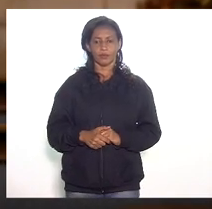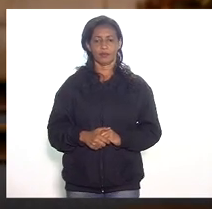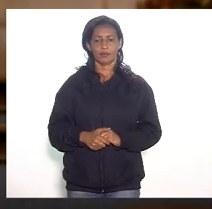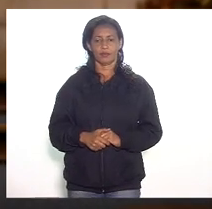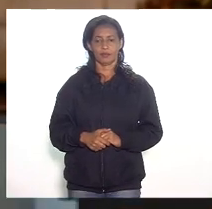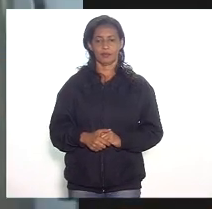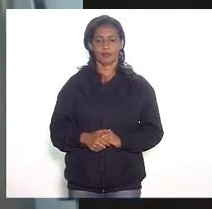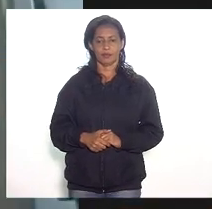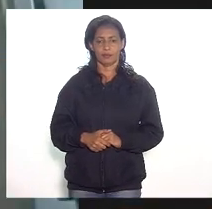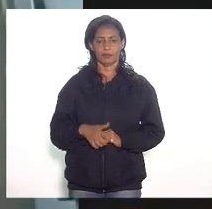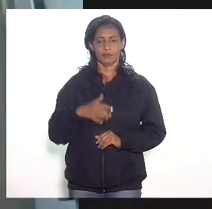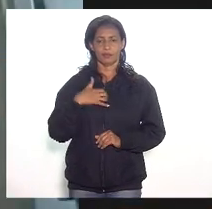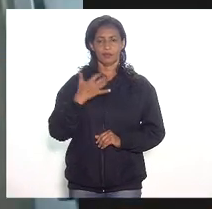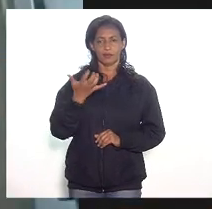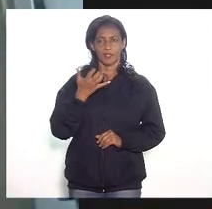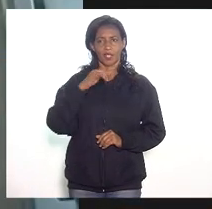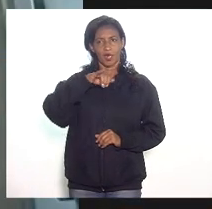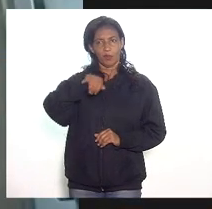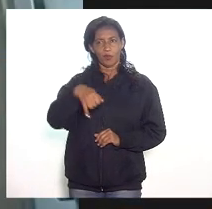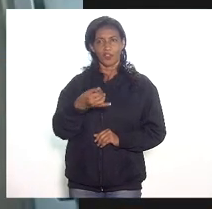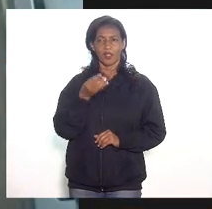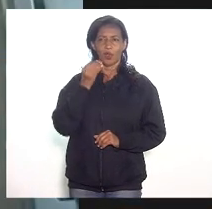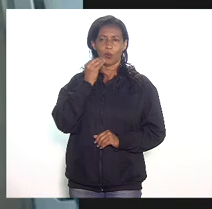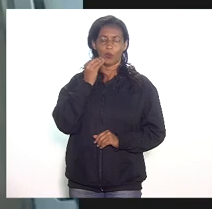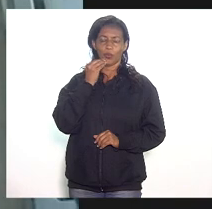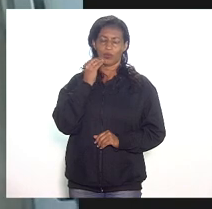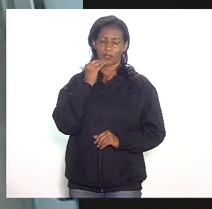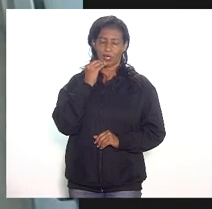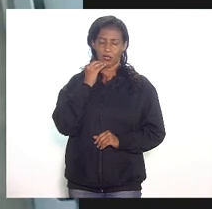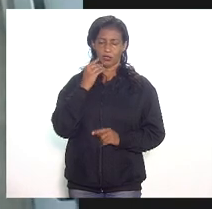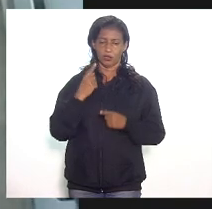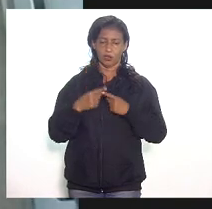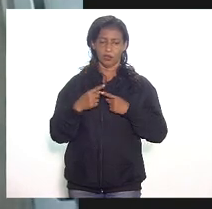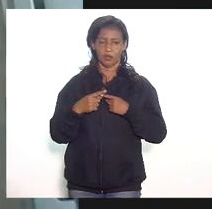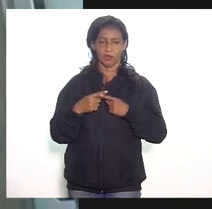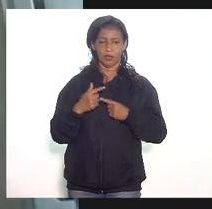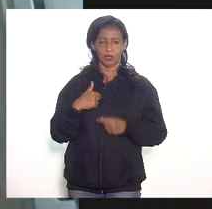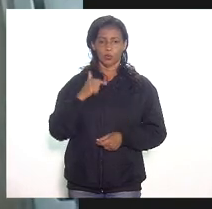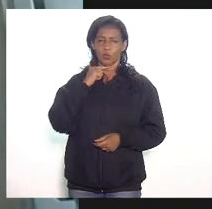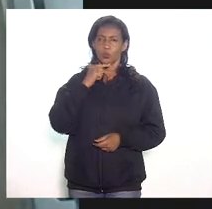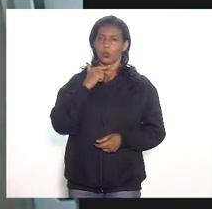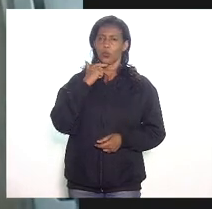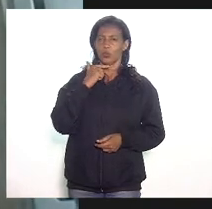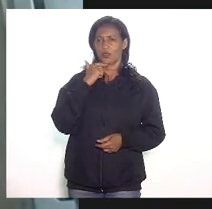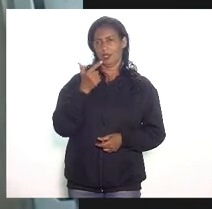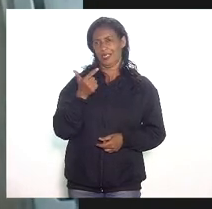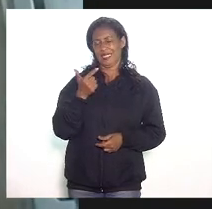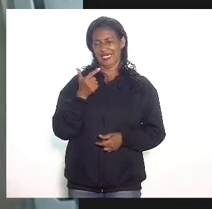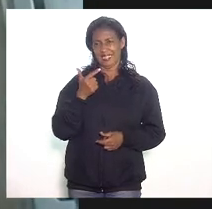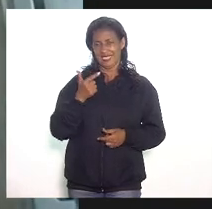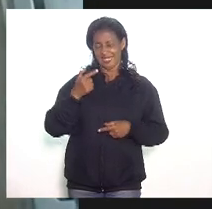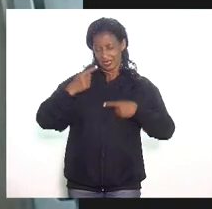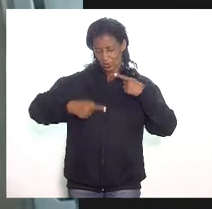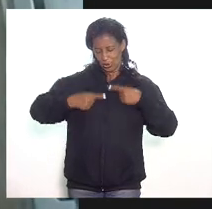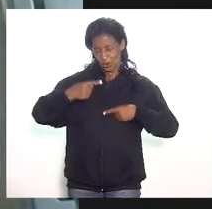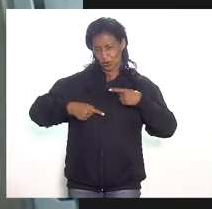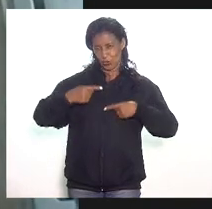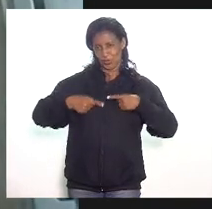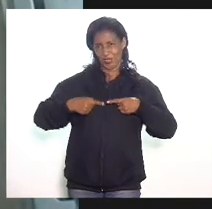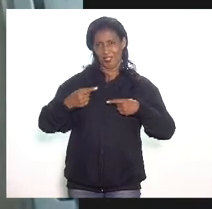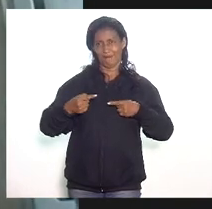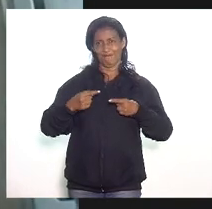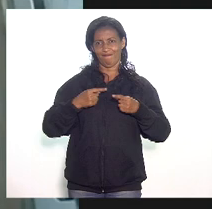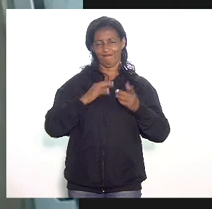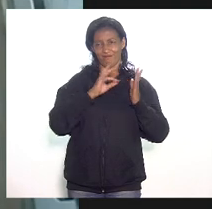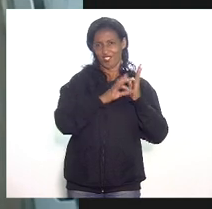aproveitar a oportunidade, deputado Anaciliano, que eu não consegui pedir para fazer a inscrição para discutir a matéria. Mas, antes de eu